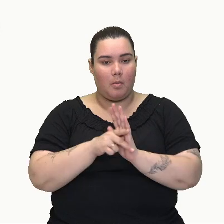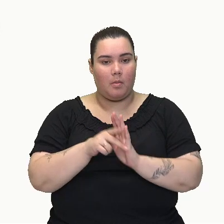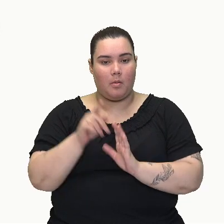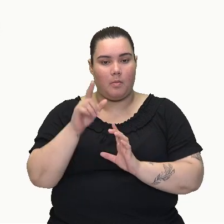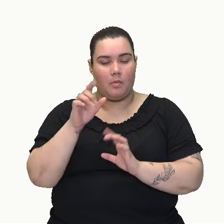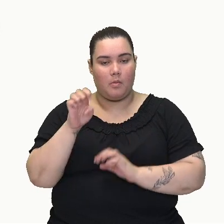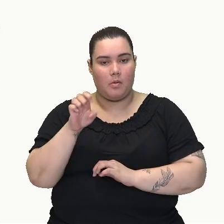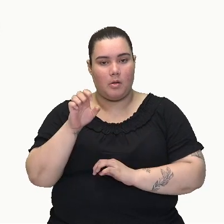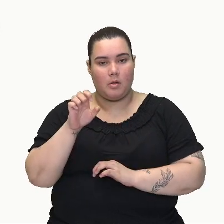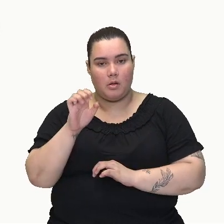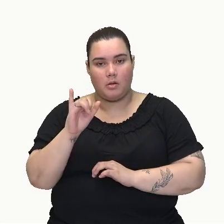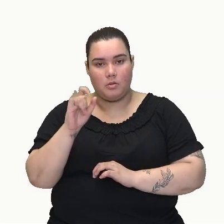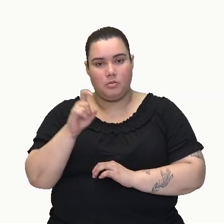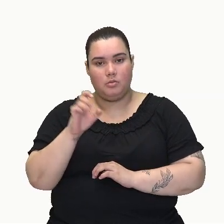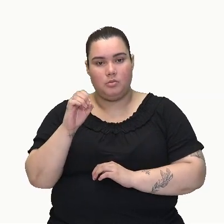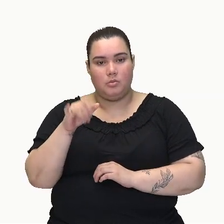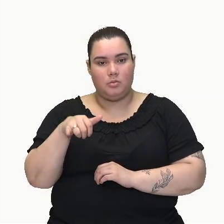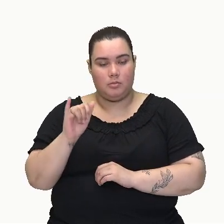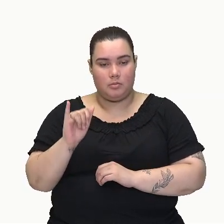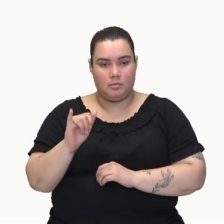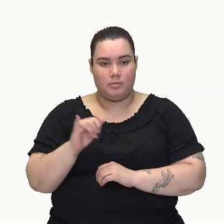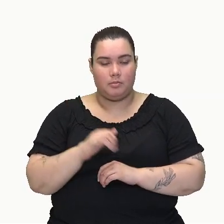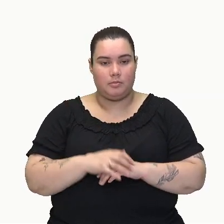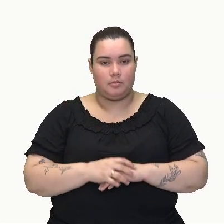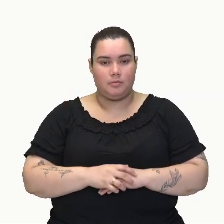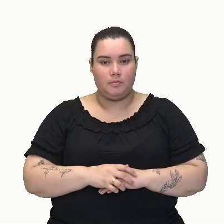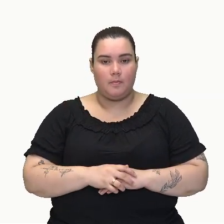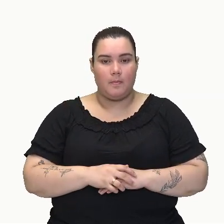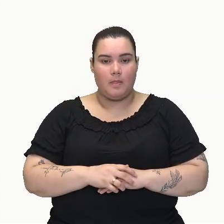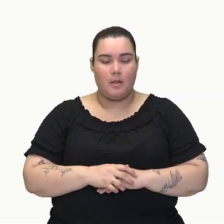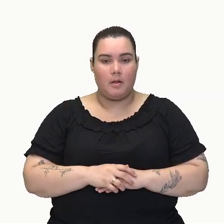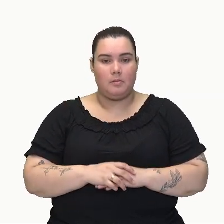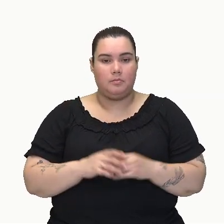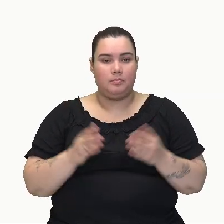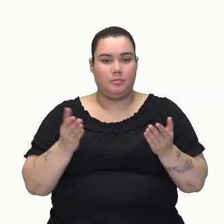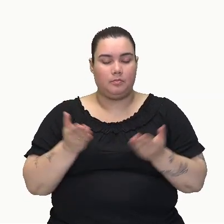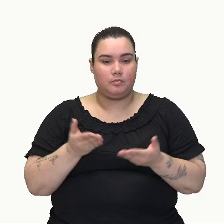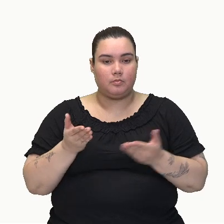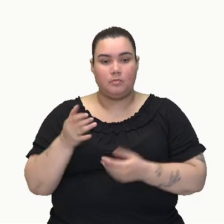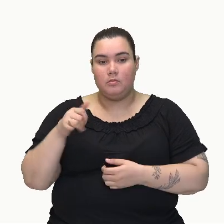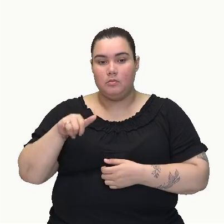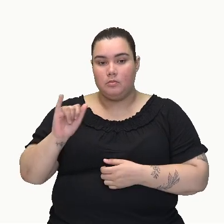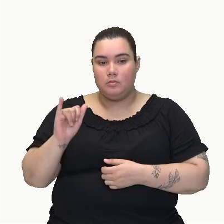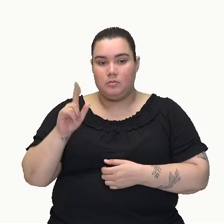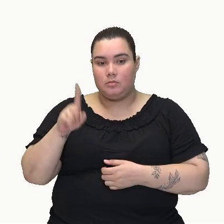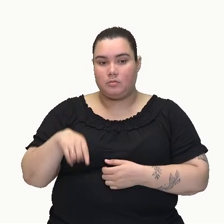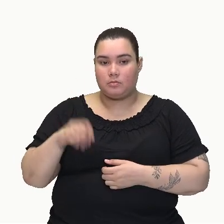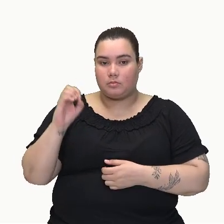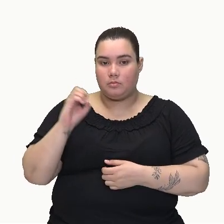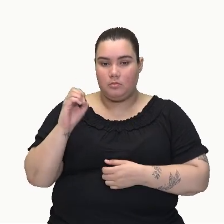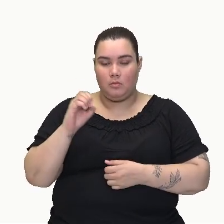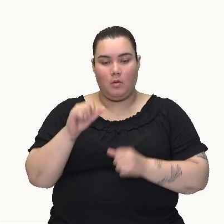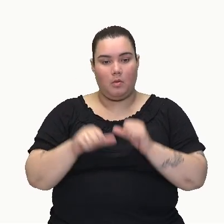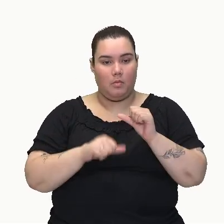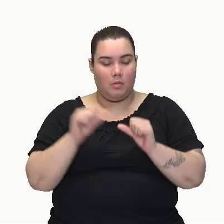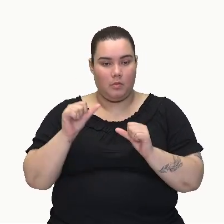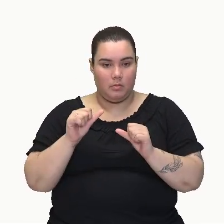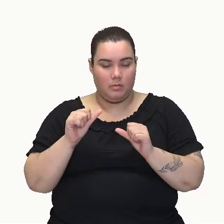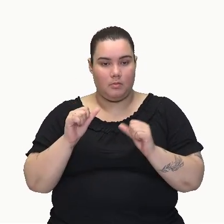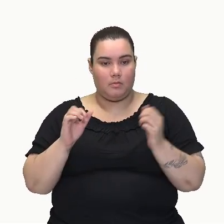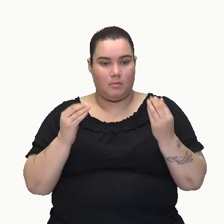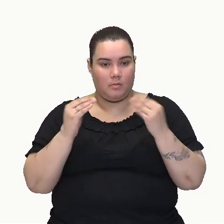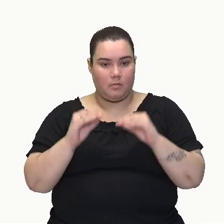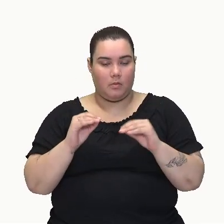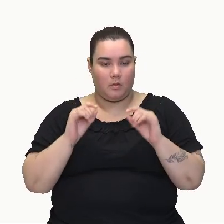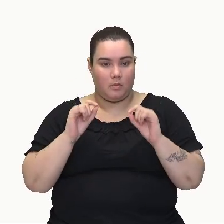o eixo y. Agora, tomando y igual a 0 e substituído na função, vamos obter o